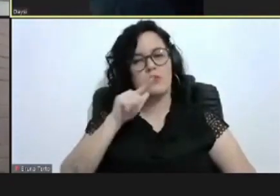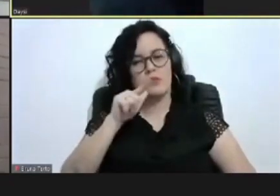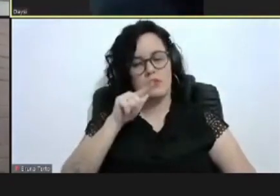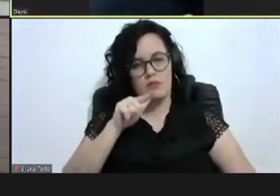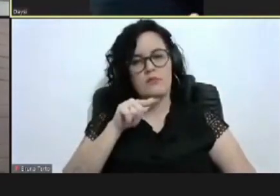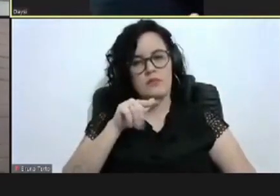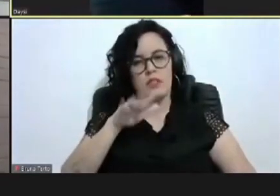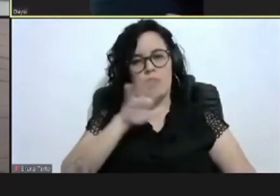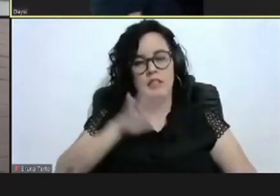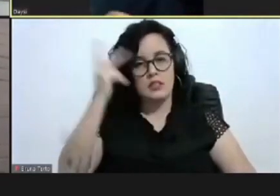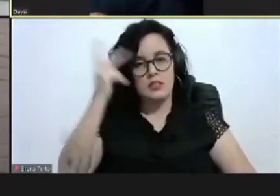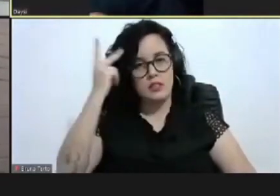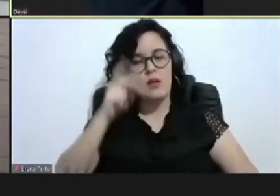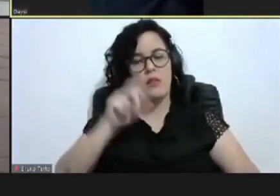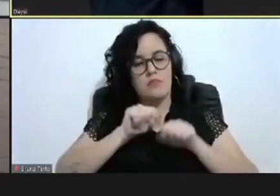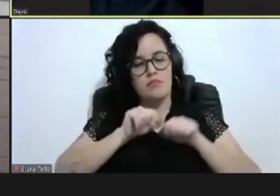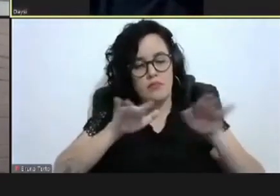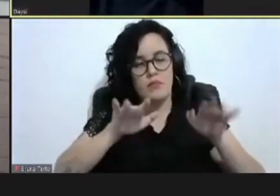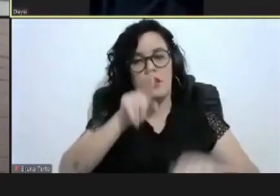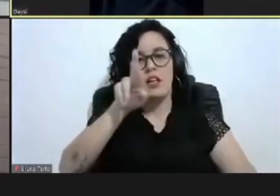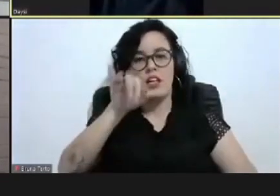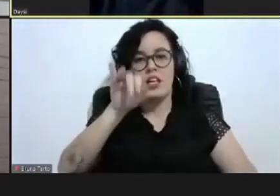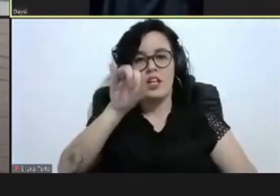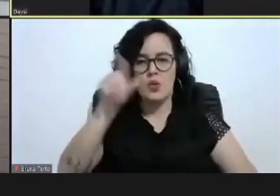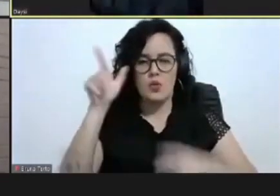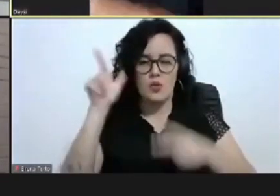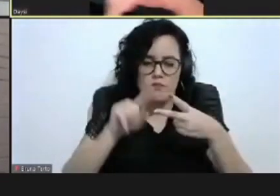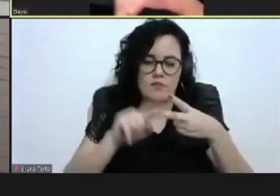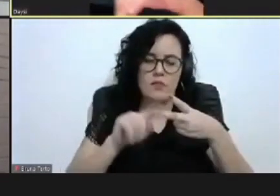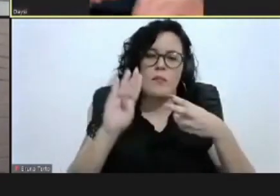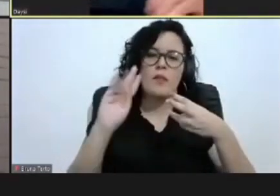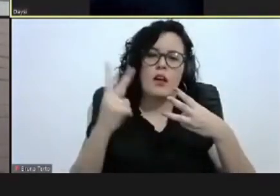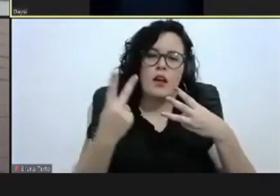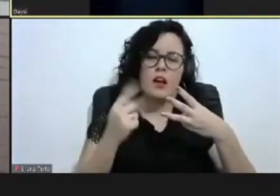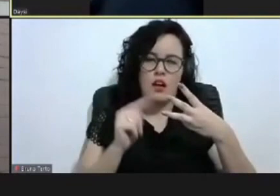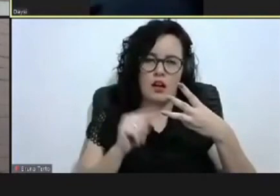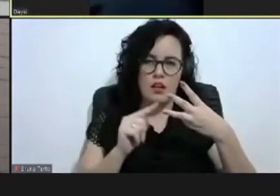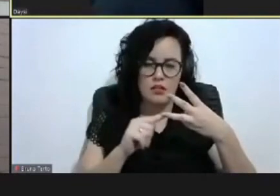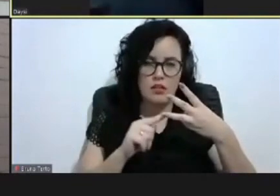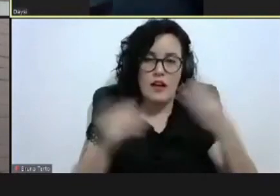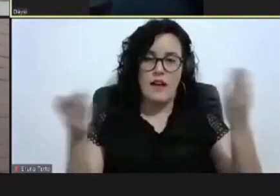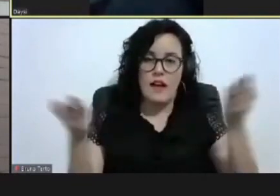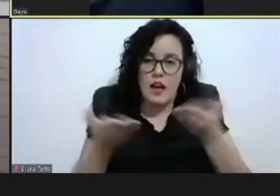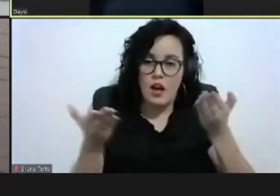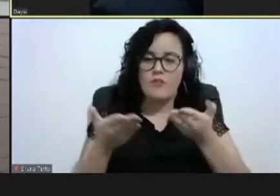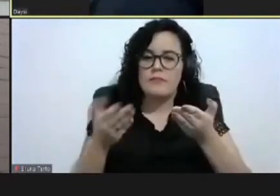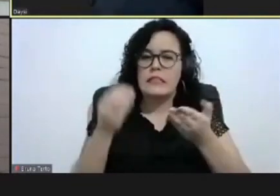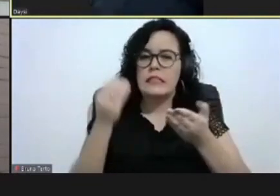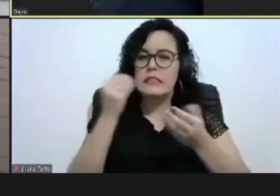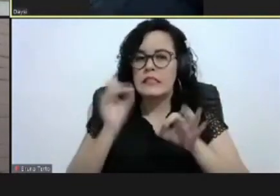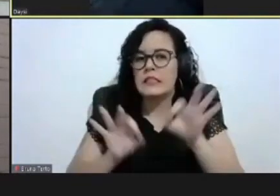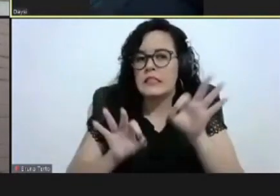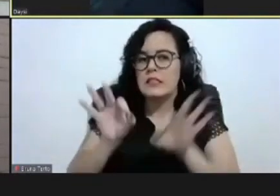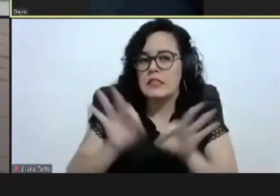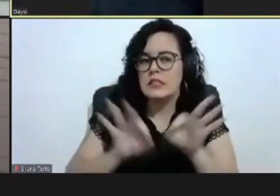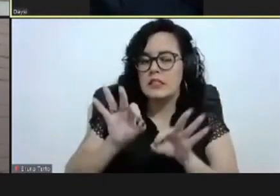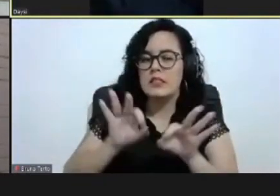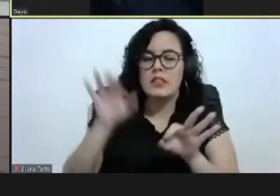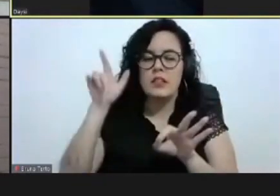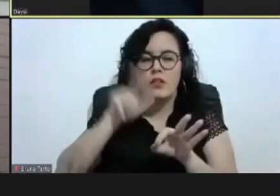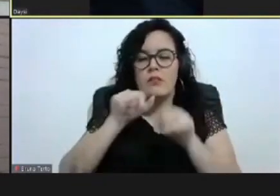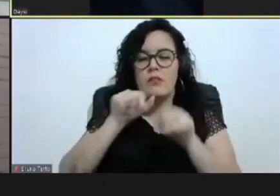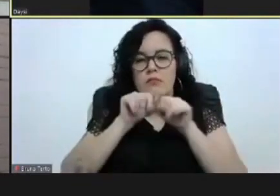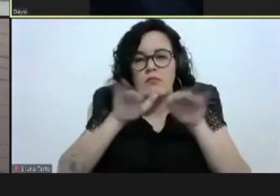São Paulo, um no Rio, em Belo Horizonte, e a gente tá tratando de conseguir distribuidores